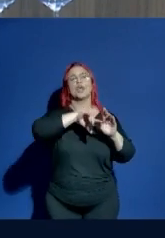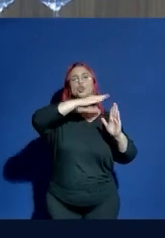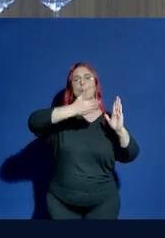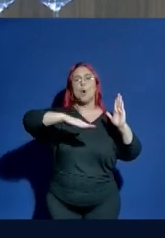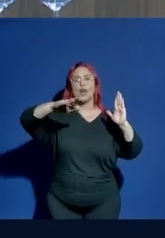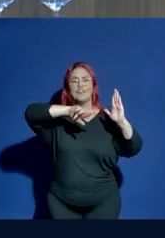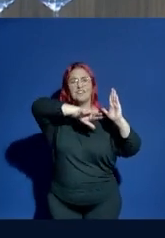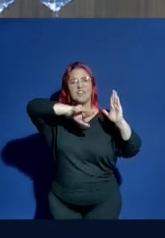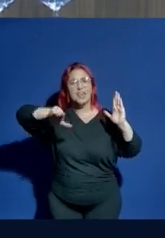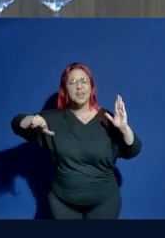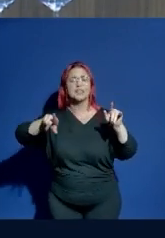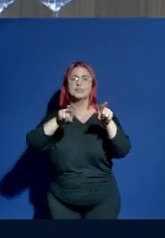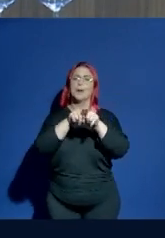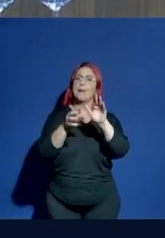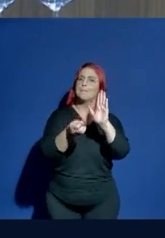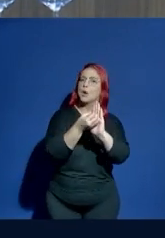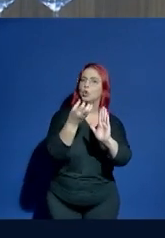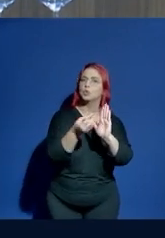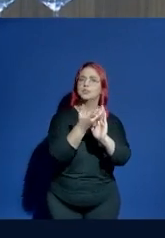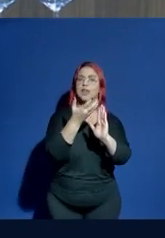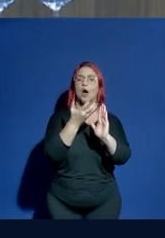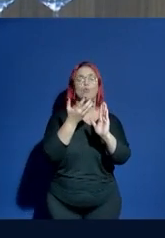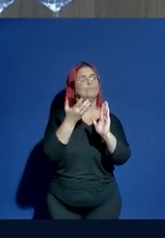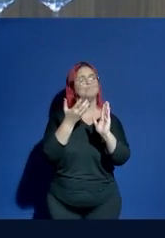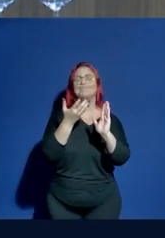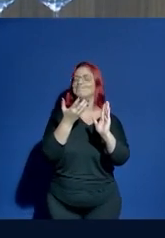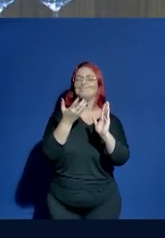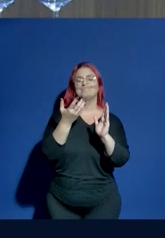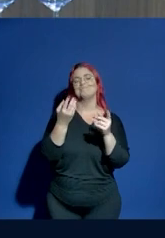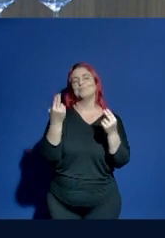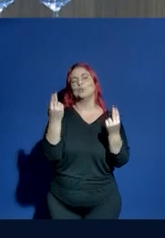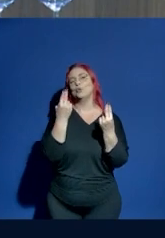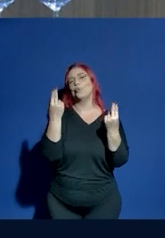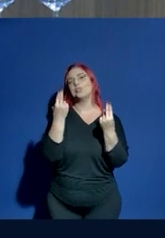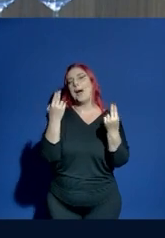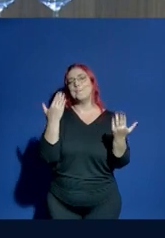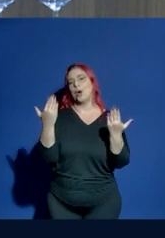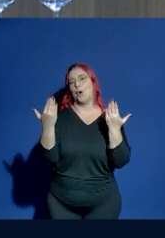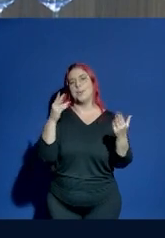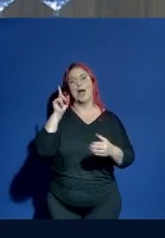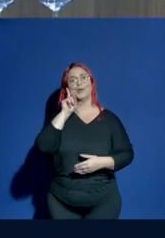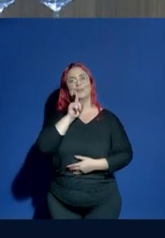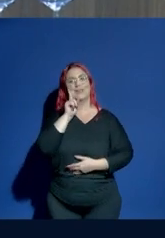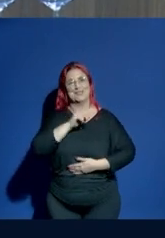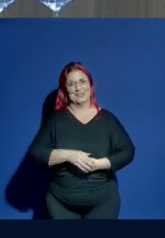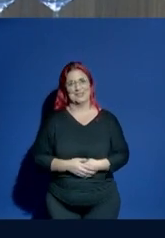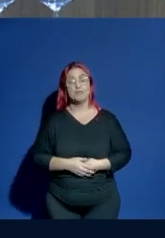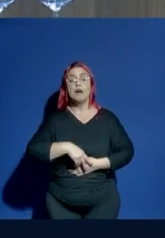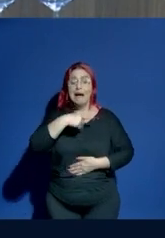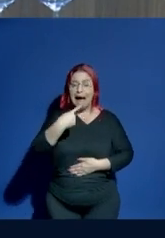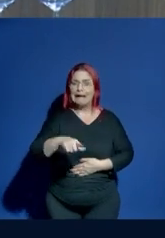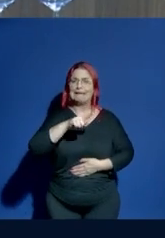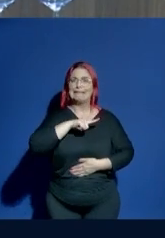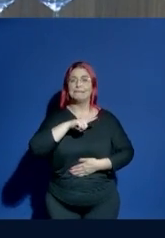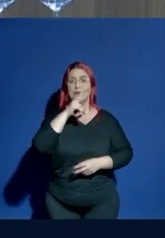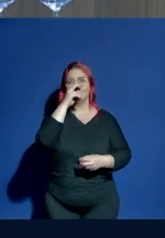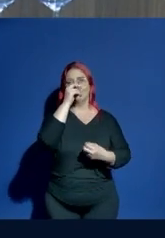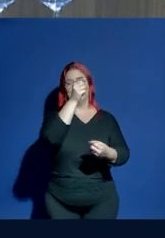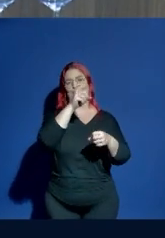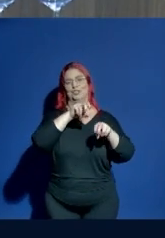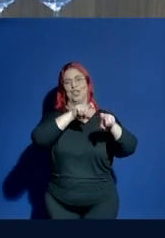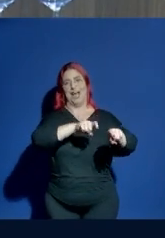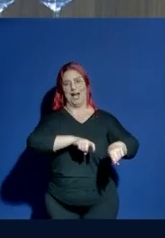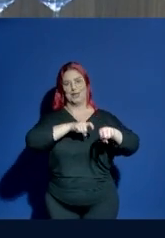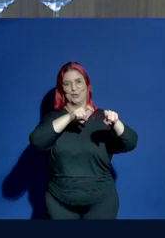e capacidade de produção inigualáveis. Nós temos uma vocação agrícola e